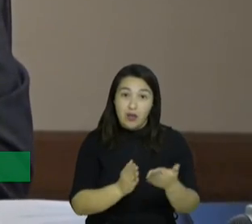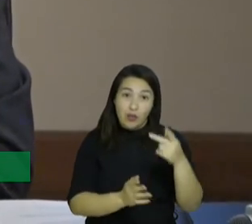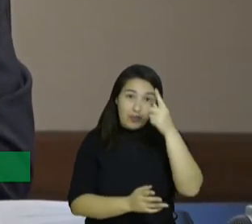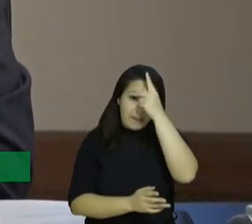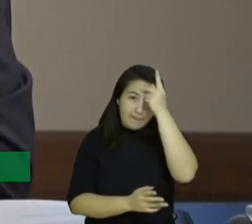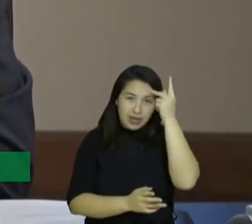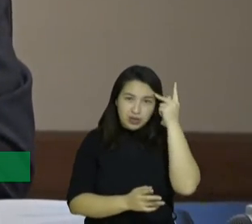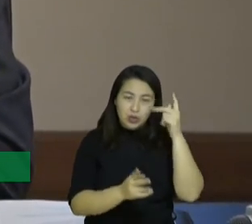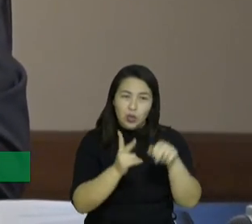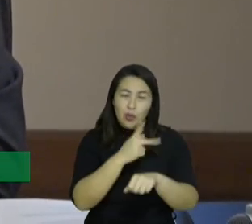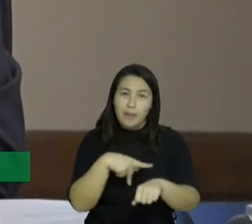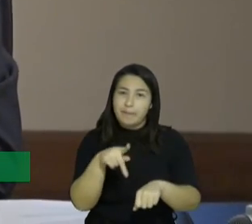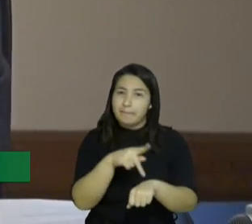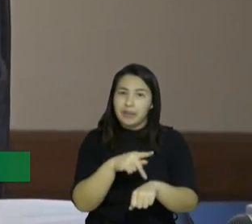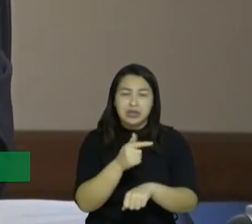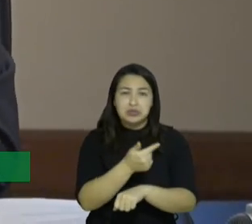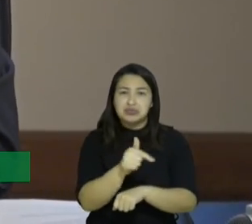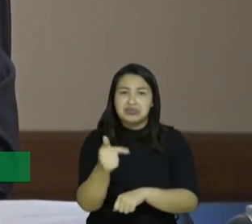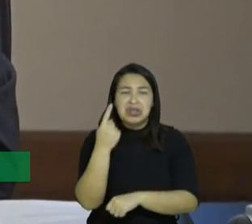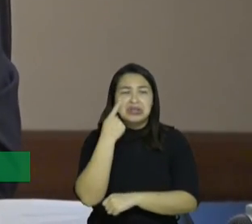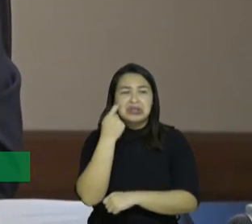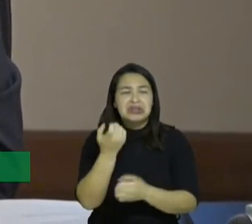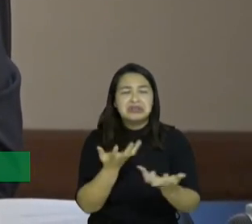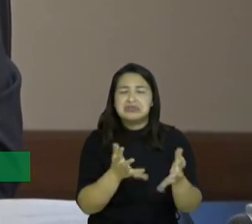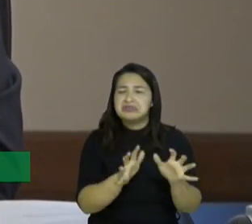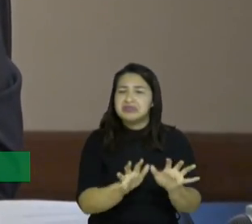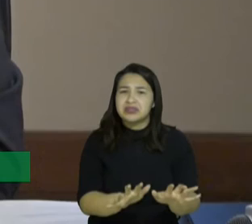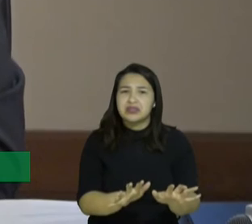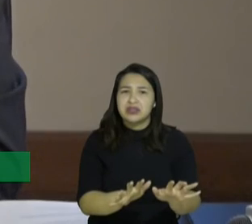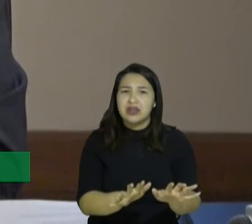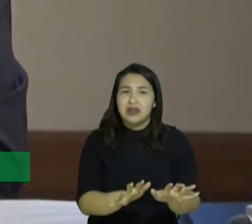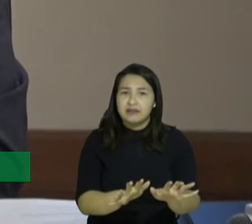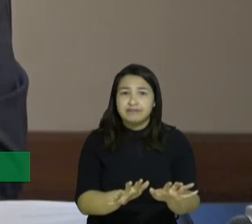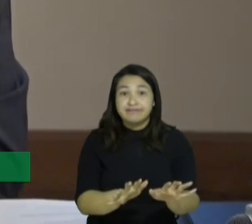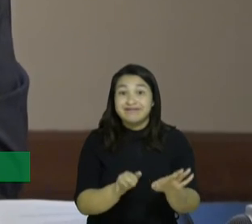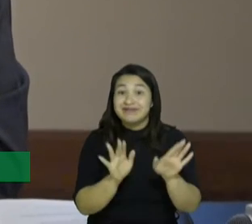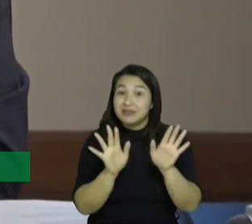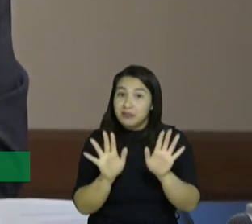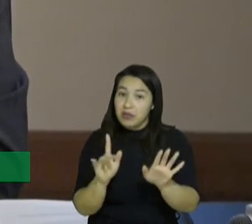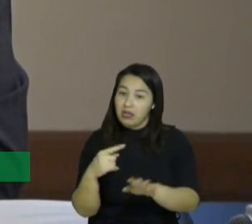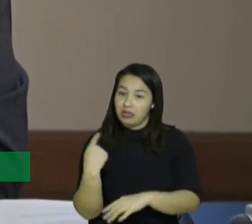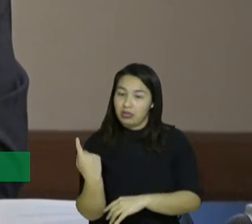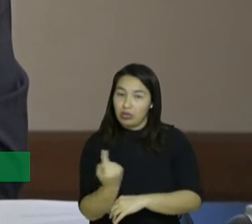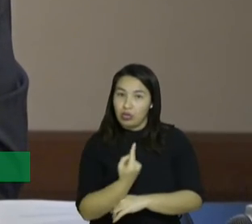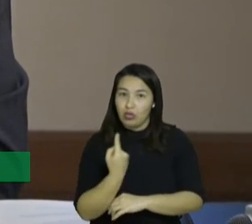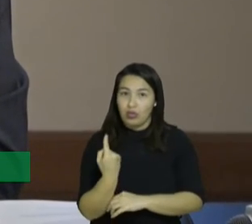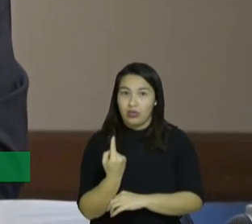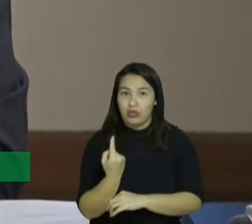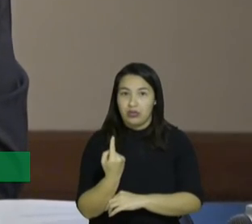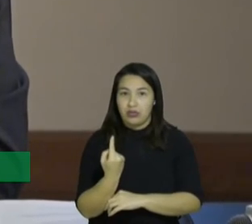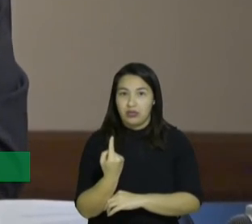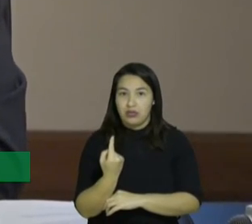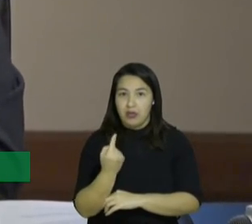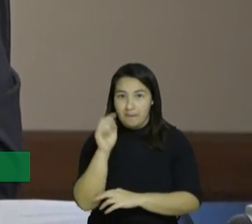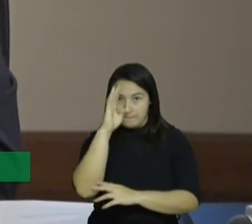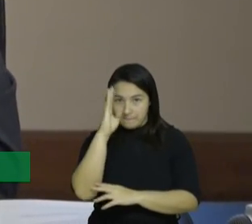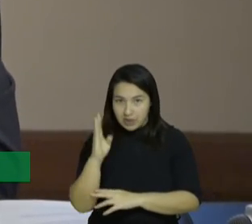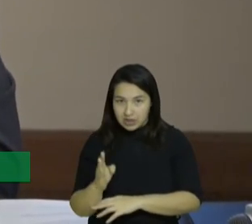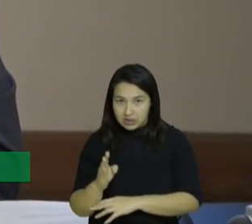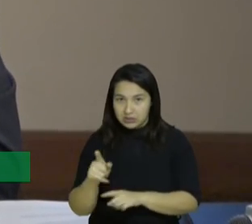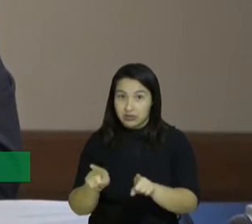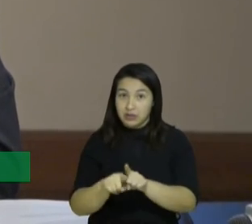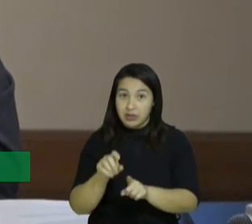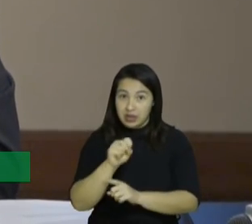países que não t não tem interesse em fazer com que isso aconteça mas nós temos eh como Brasil e como Santa